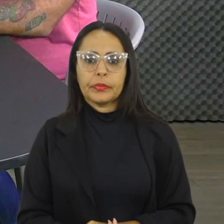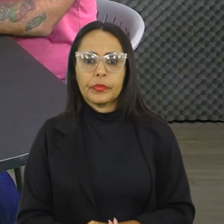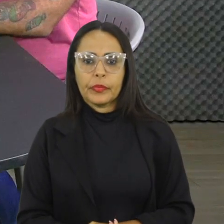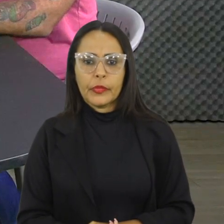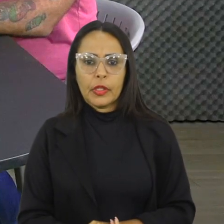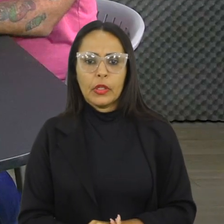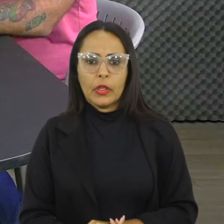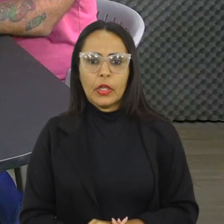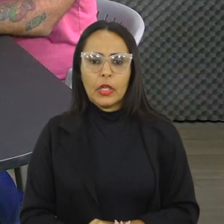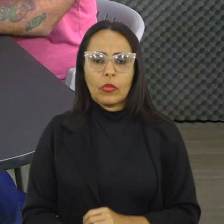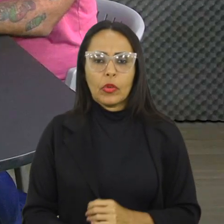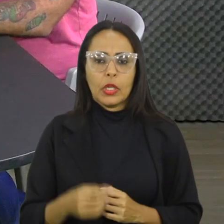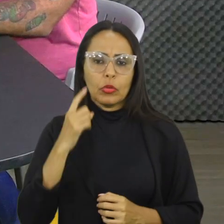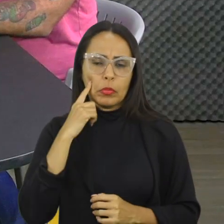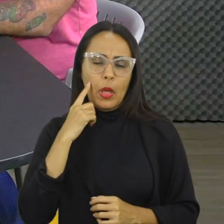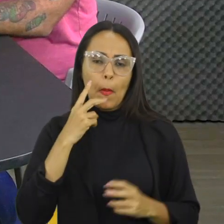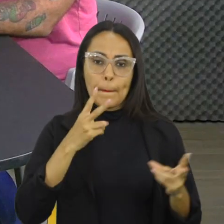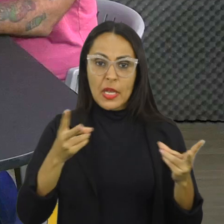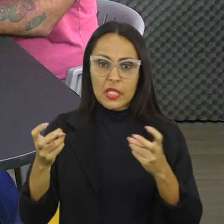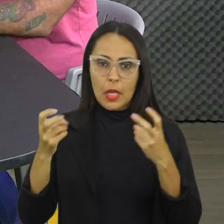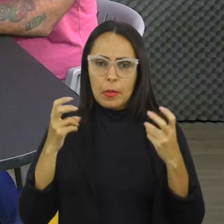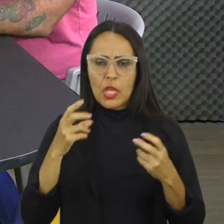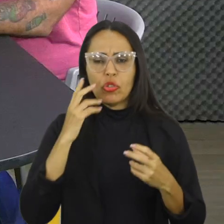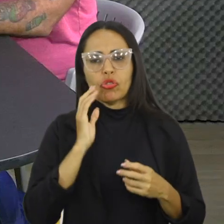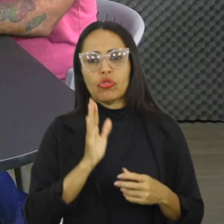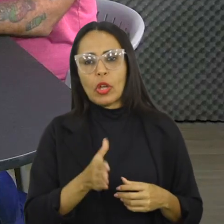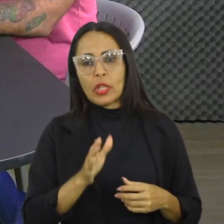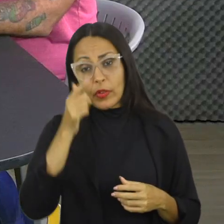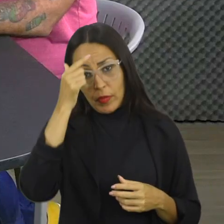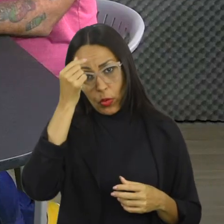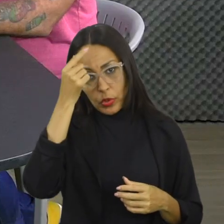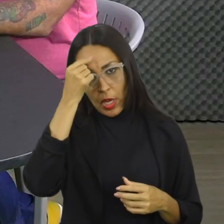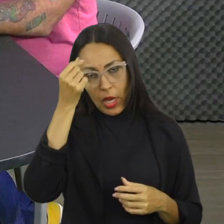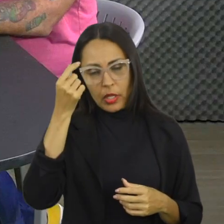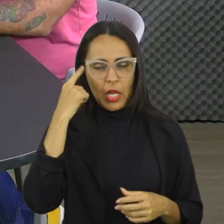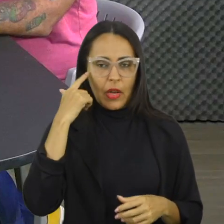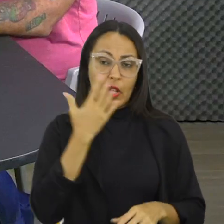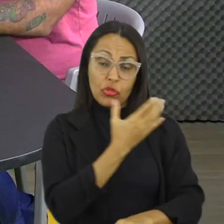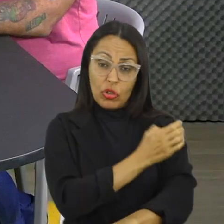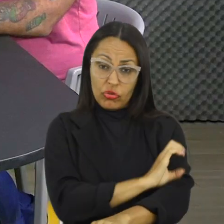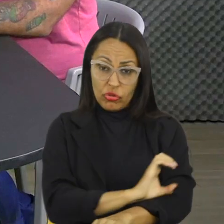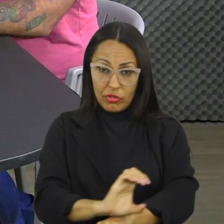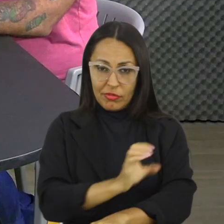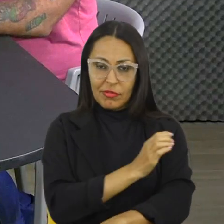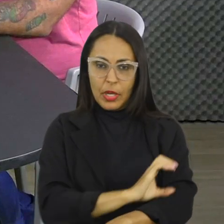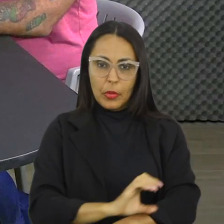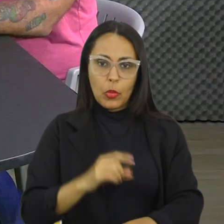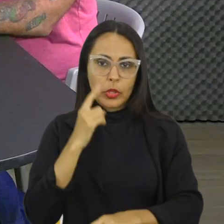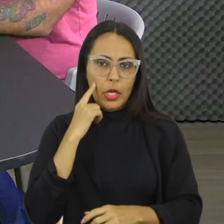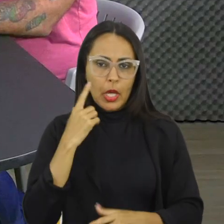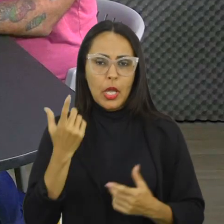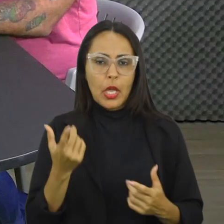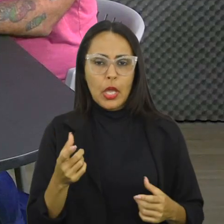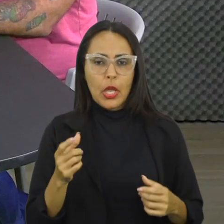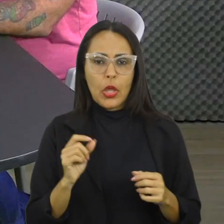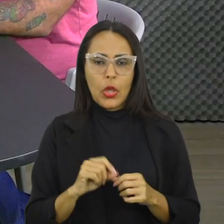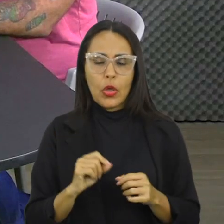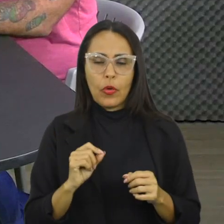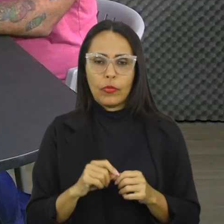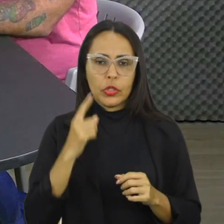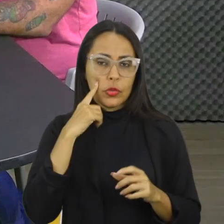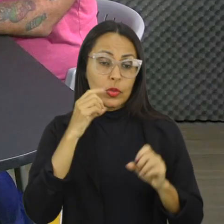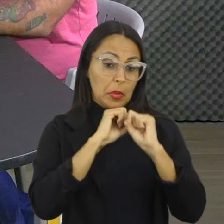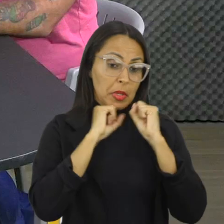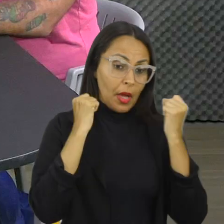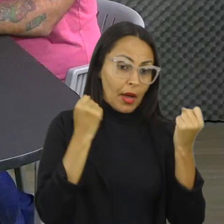quando eu percebi isso, já foi na universidade, eu já estava fazendo estágio, porque eu fiz o bacharelado em regência no